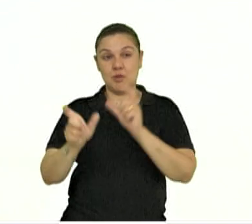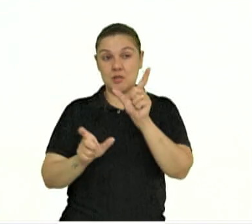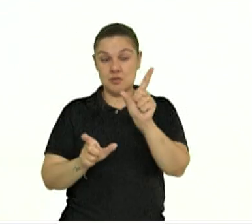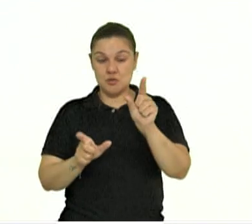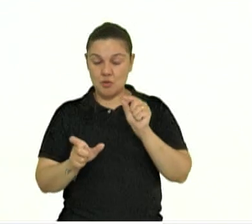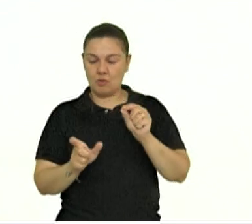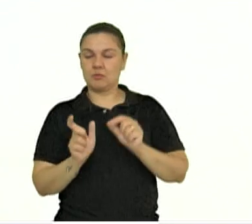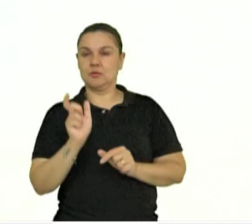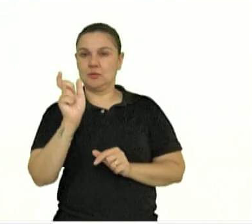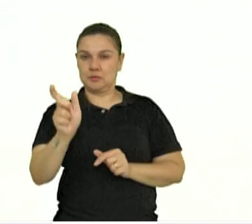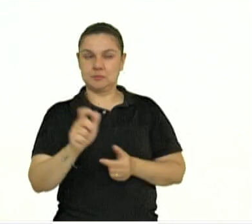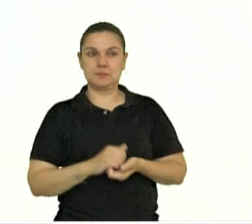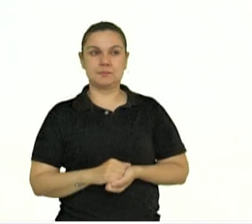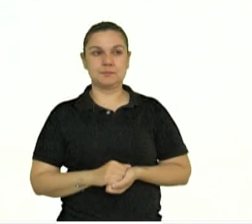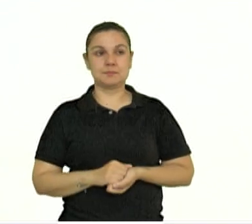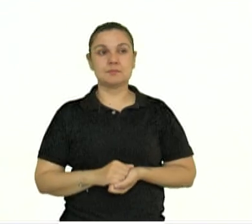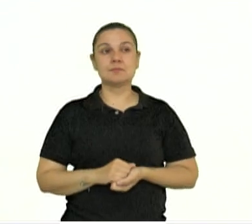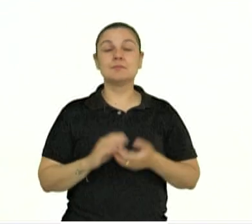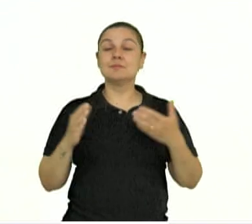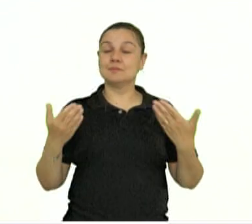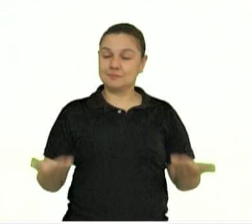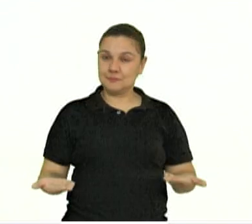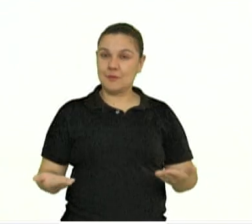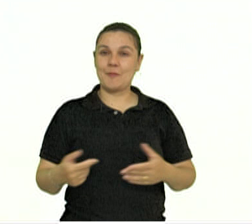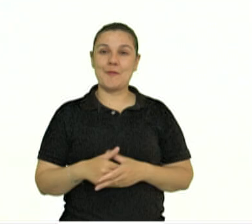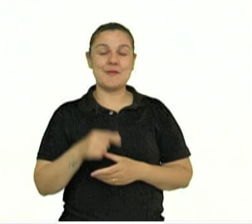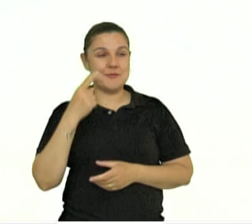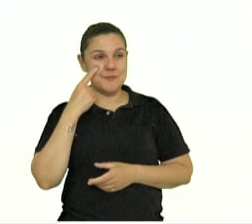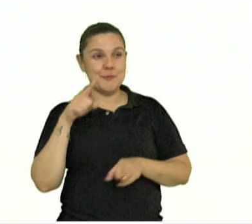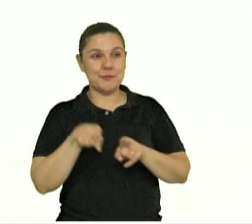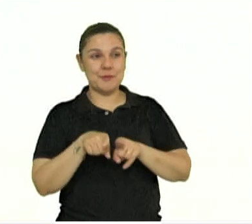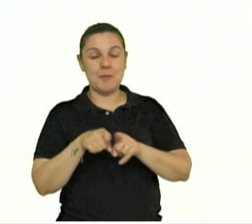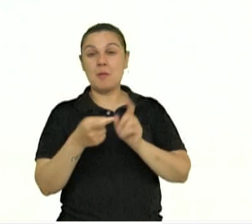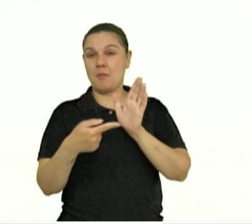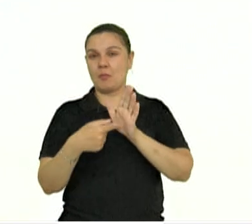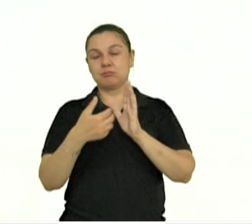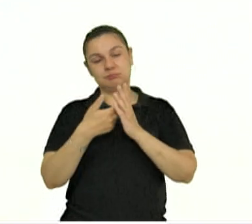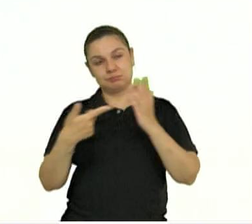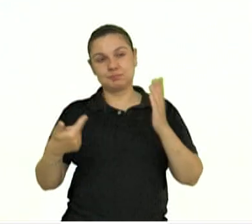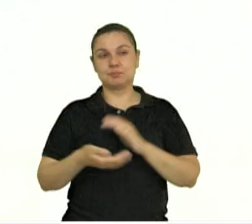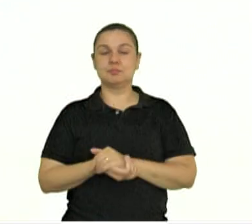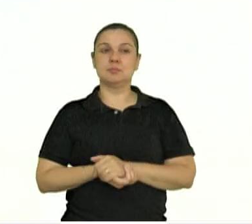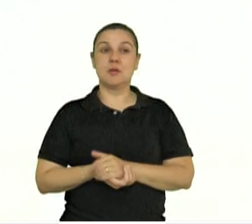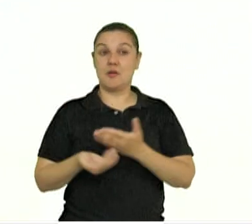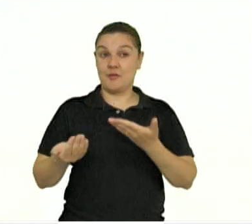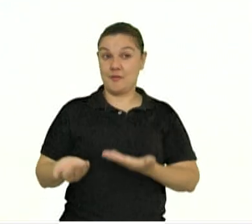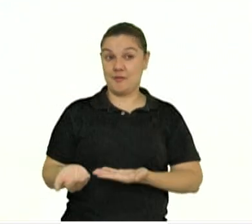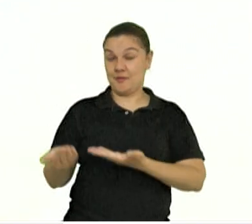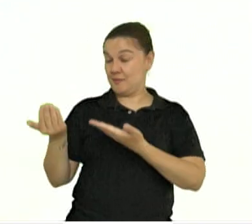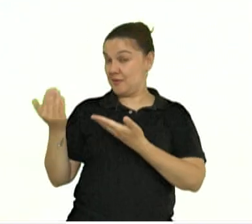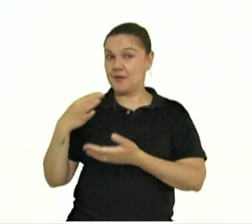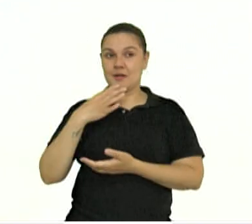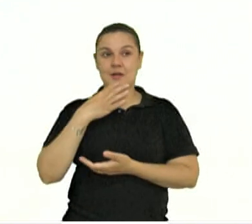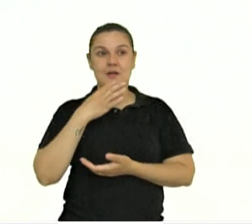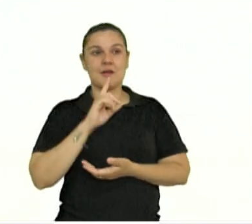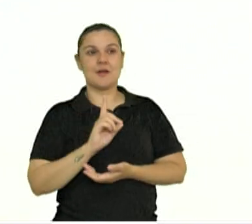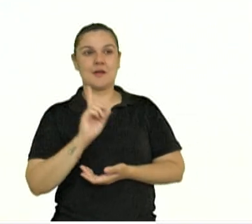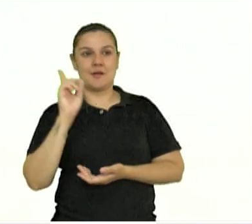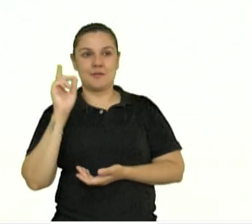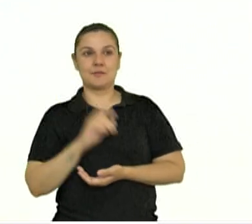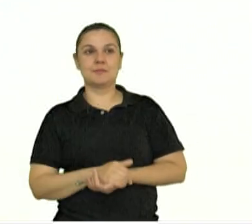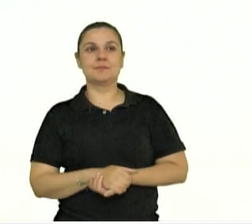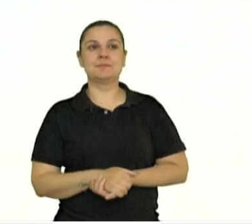uma determinada palavra ou expressão e nós também vimos ali as nossas figuras de linguagem. Deixo para vocês conhecerem